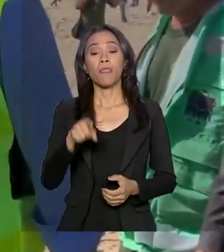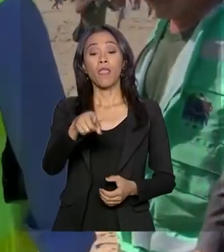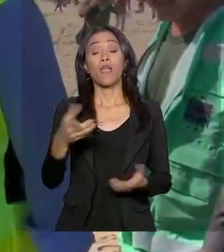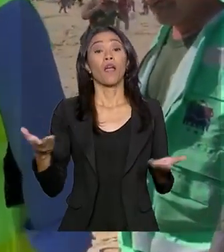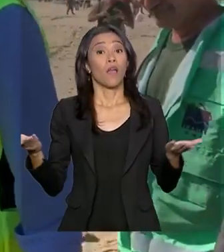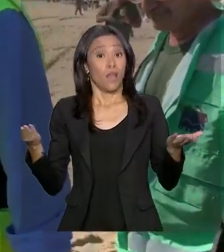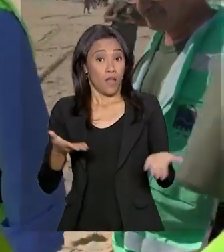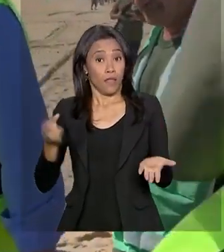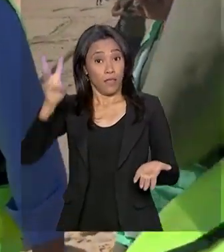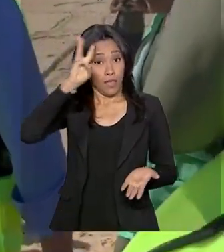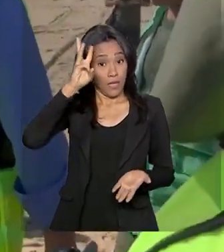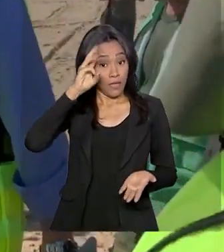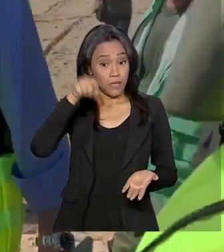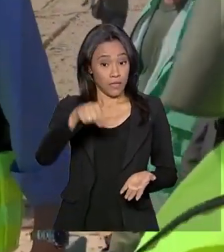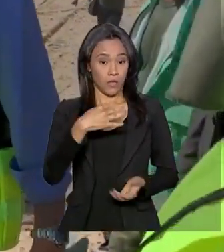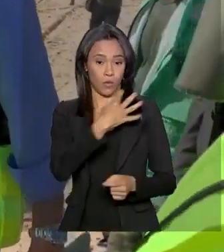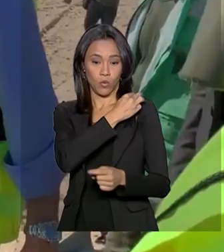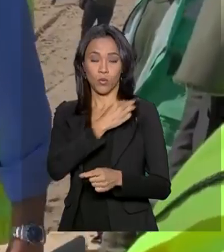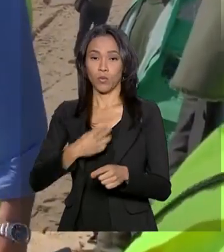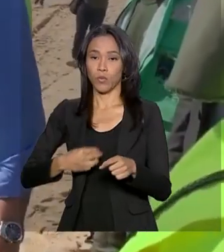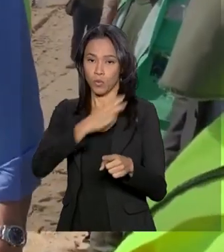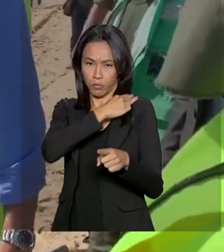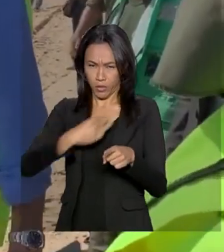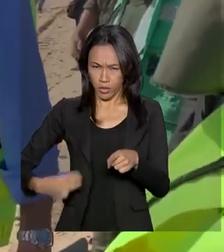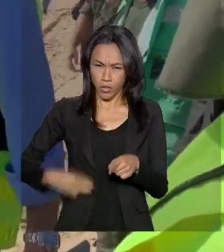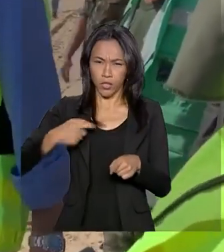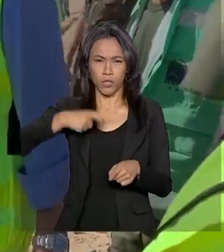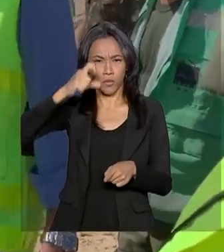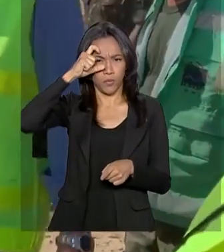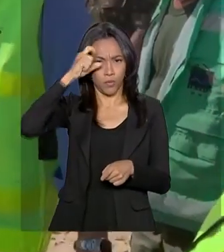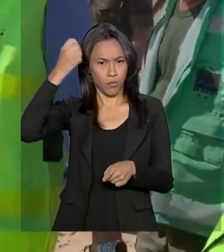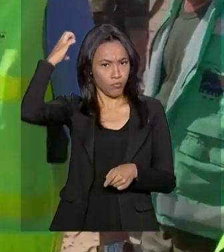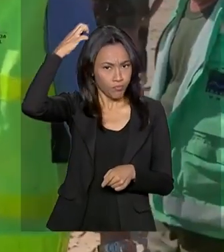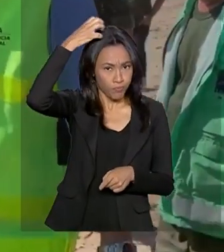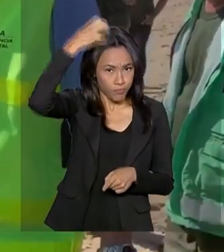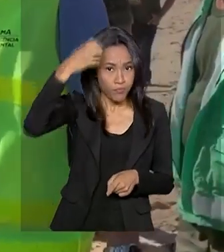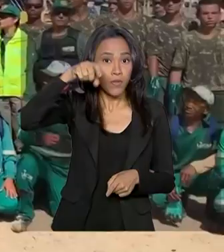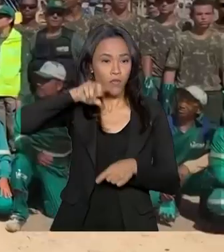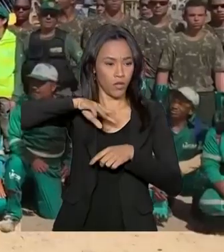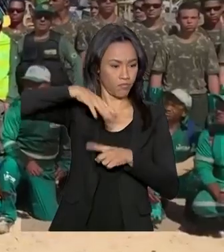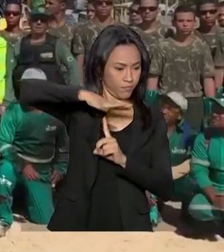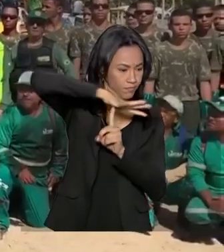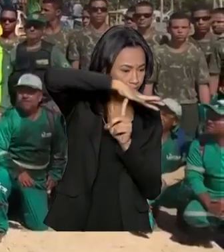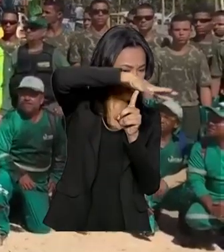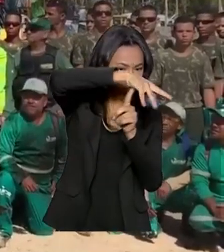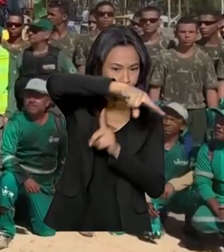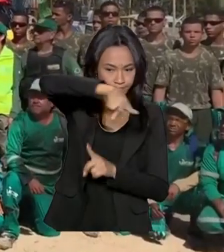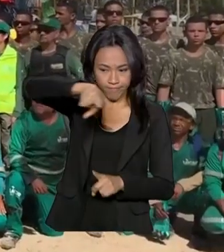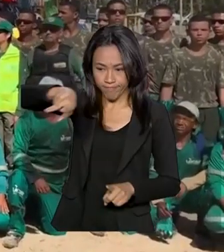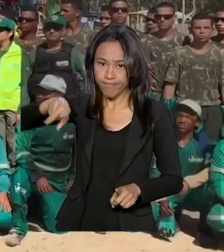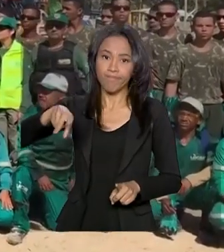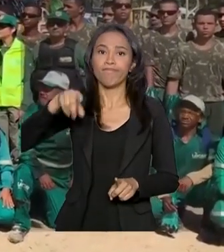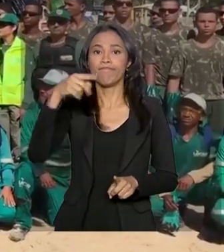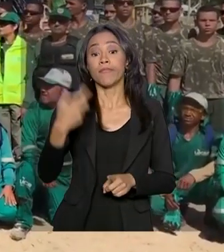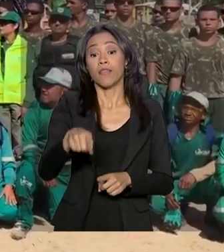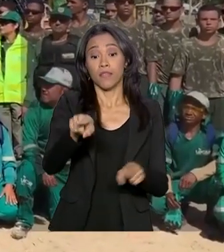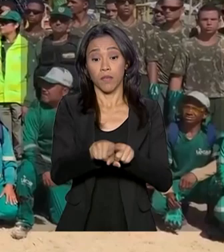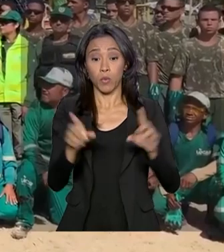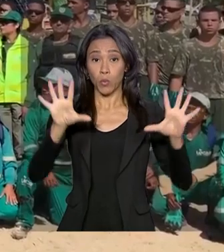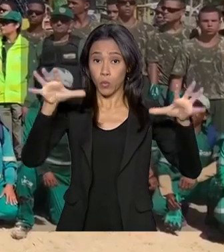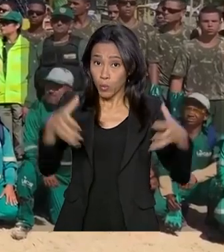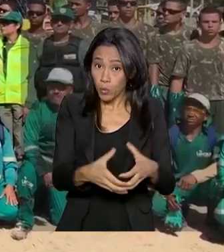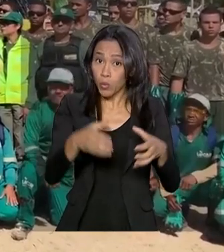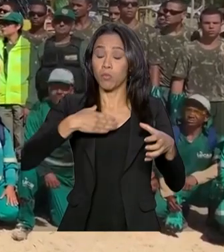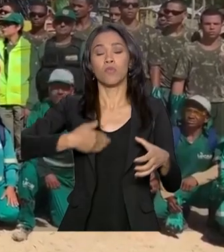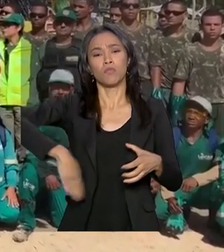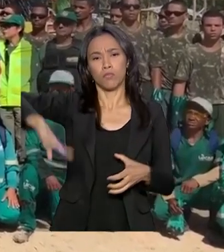terça-feira, o ministro Ricardo Salles acompanhou os trabalhos na região de Recife, com militares do Exército, Marinha, equipes